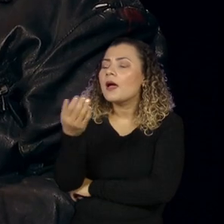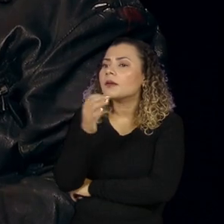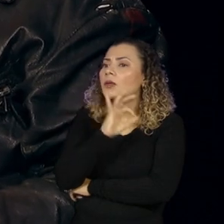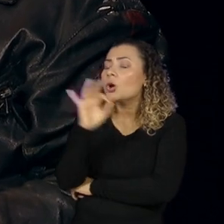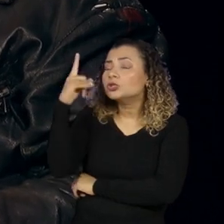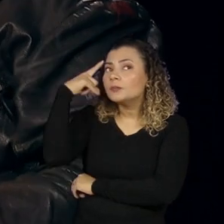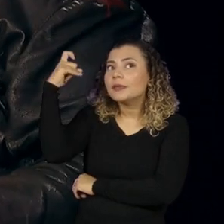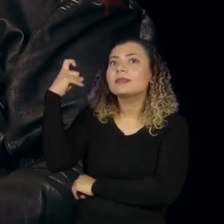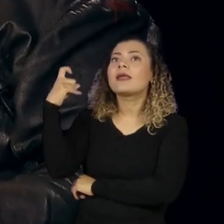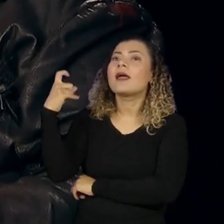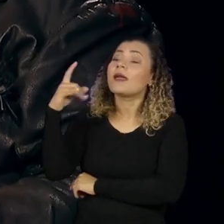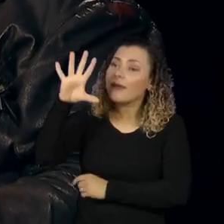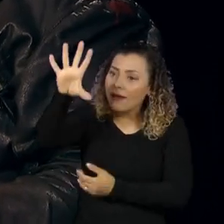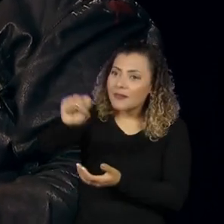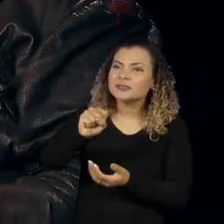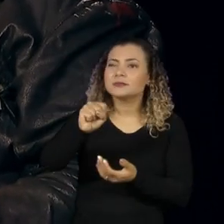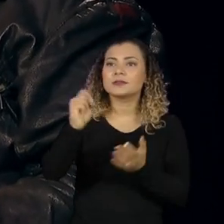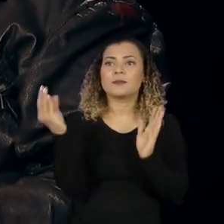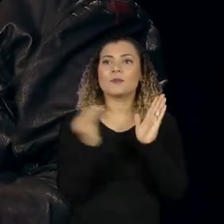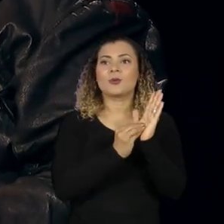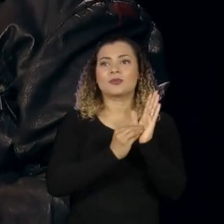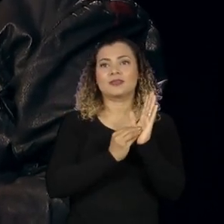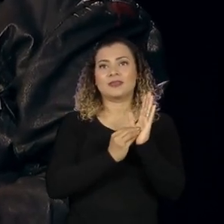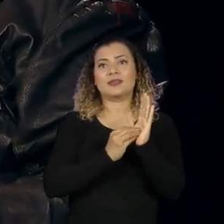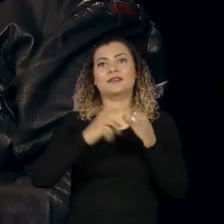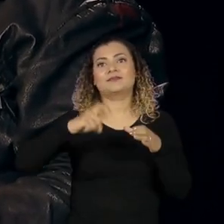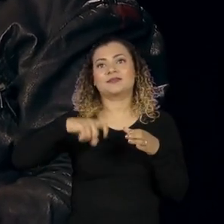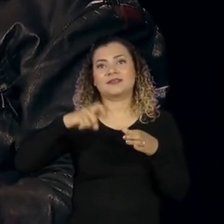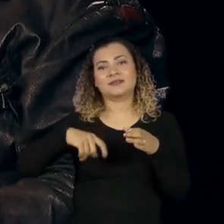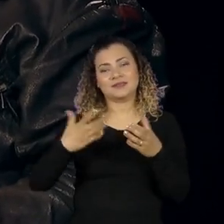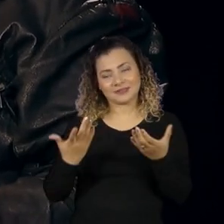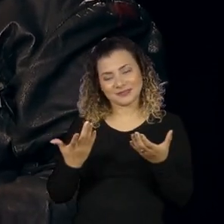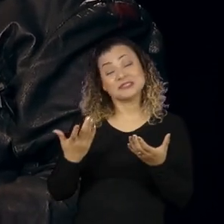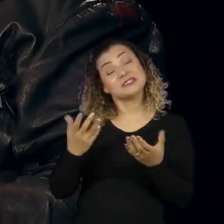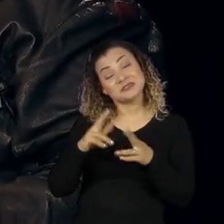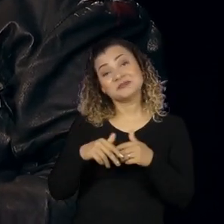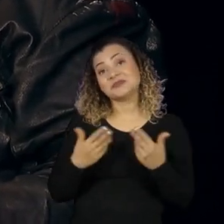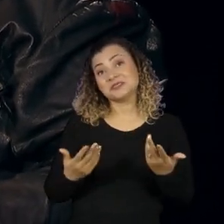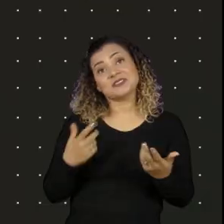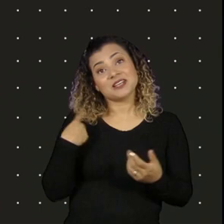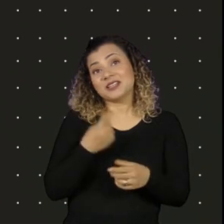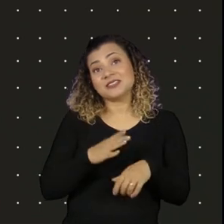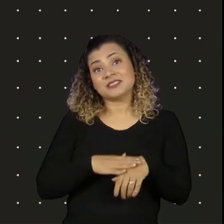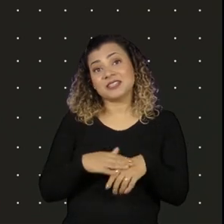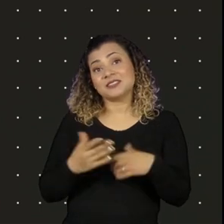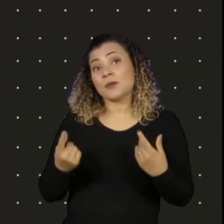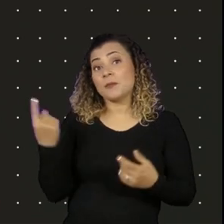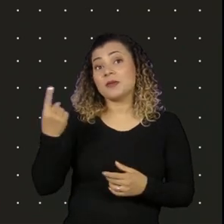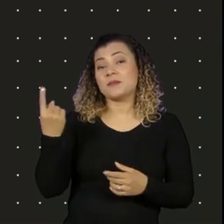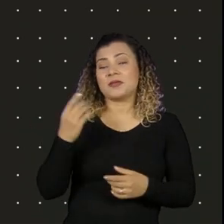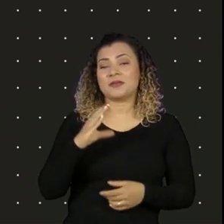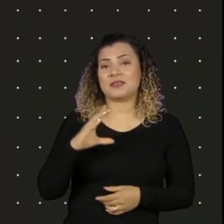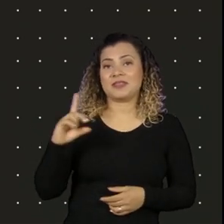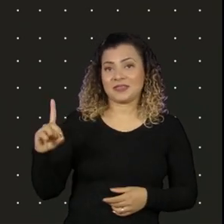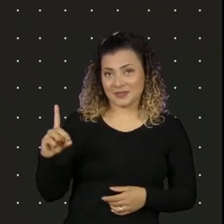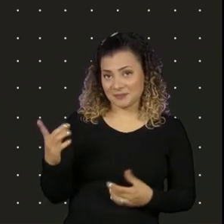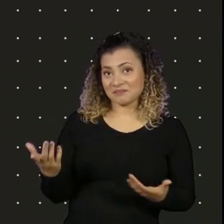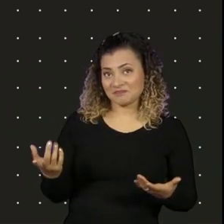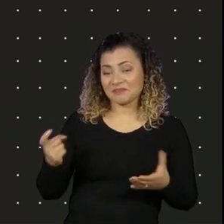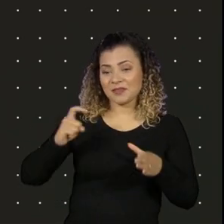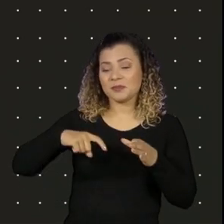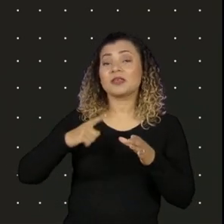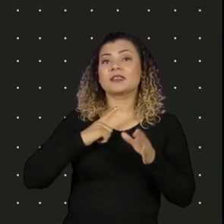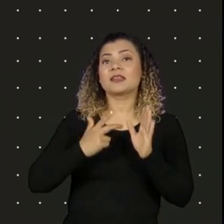Genial. E a gente colocou o nome no disco, velhos bêbados, barrigudos. Tocadores de blues, é o nome do primeiro disco, que tem a